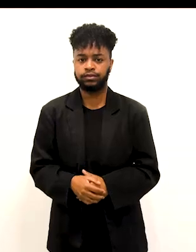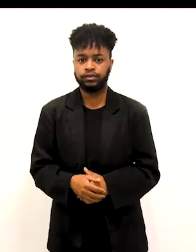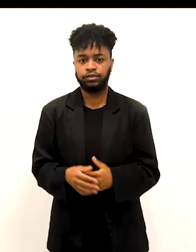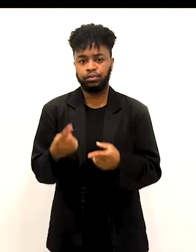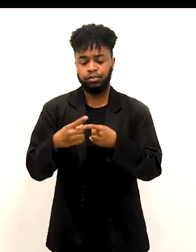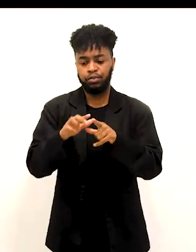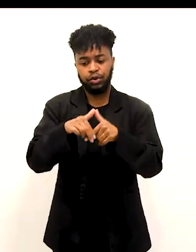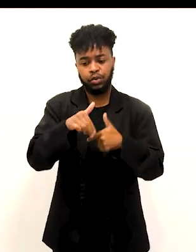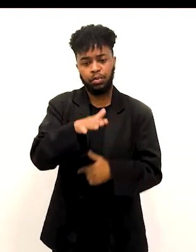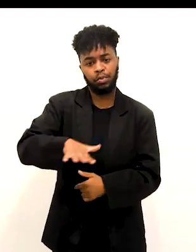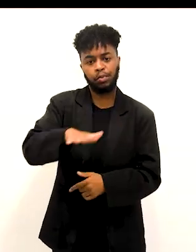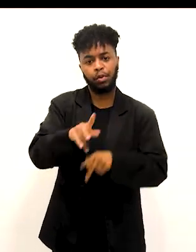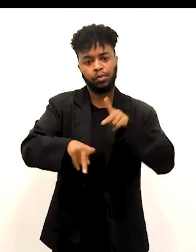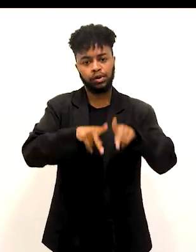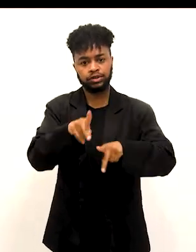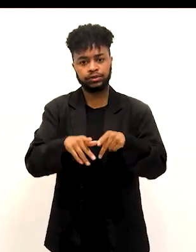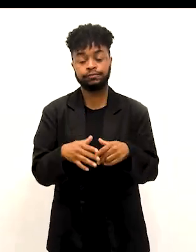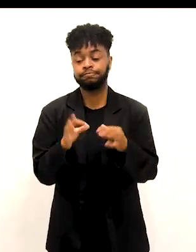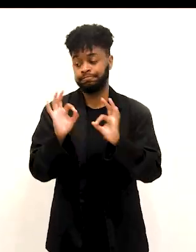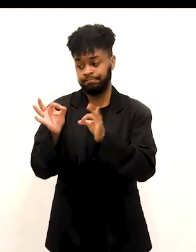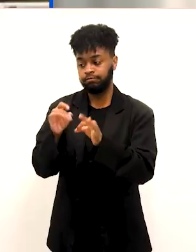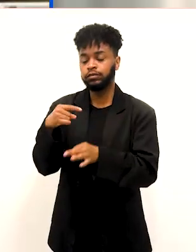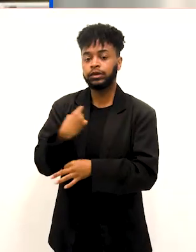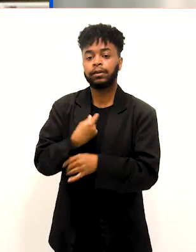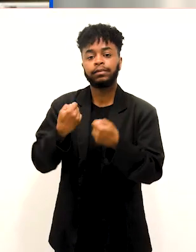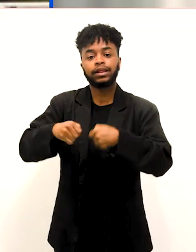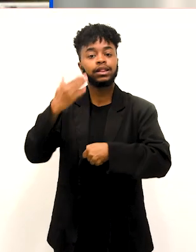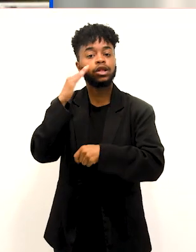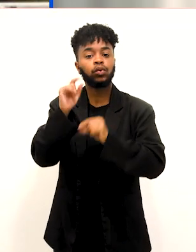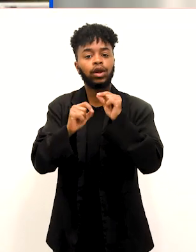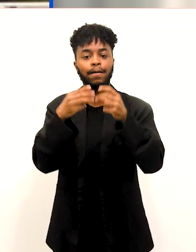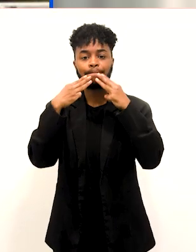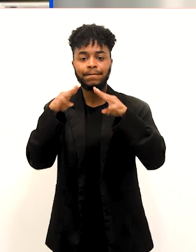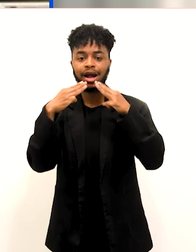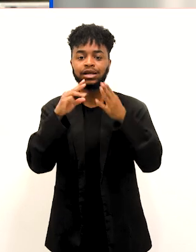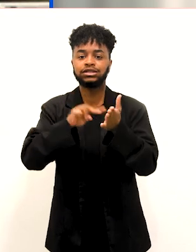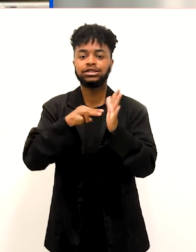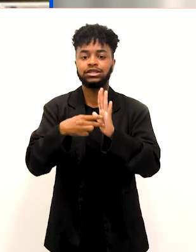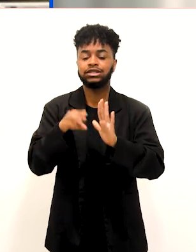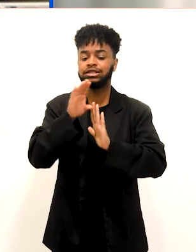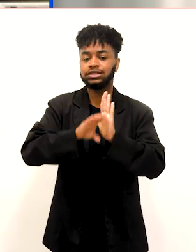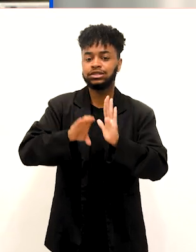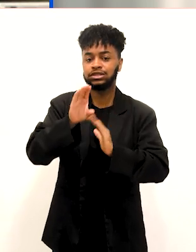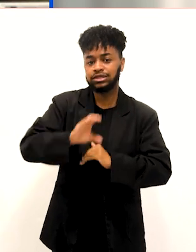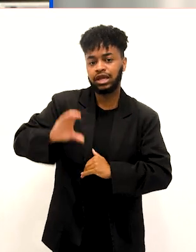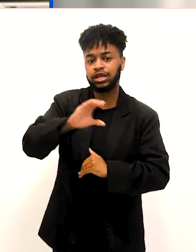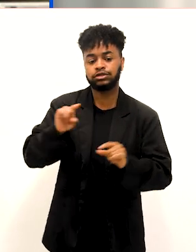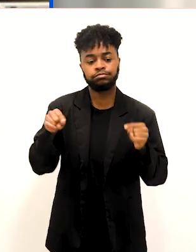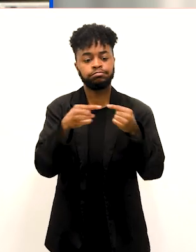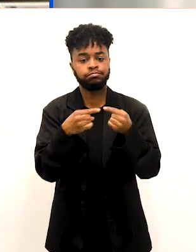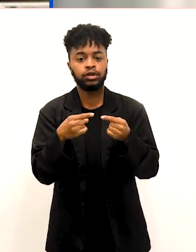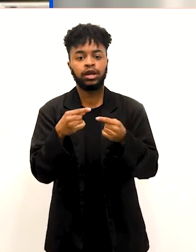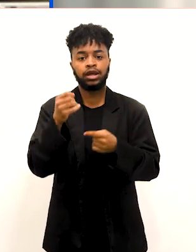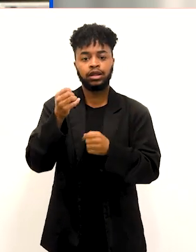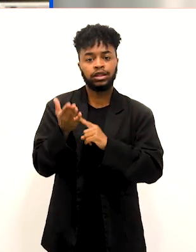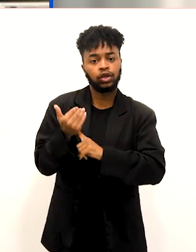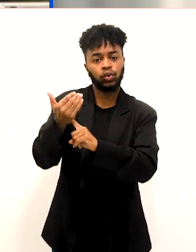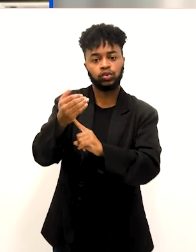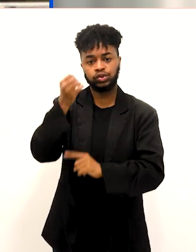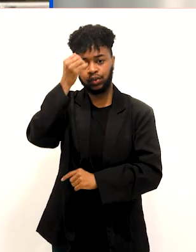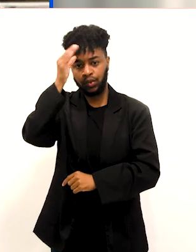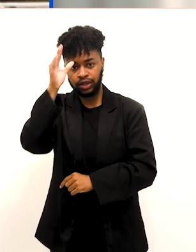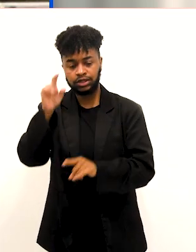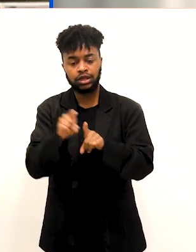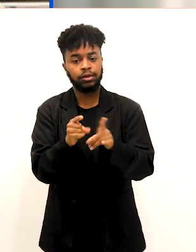a população em geral. Vamos entender que o marketing é uma ciência Exato. pautada em tecnologia, em